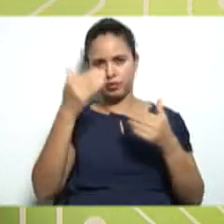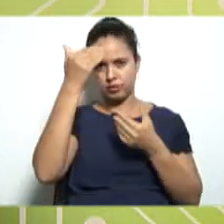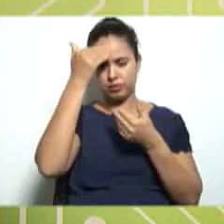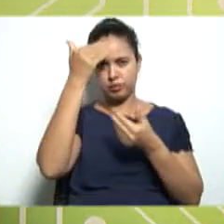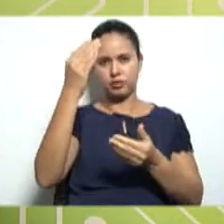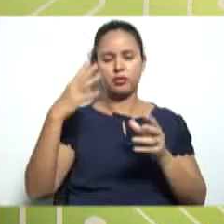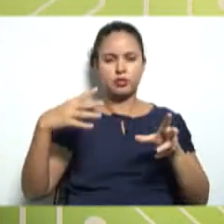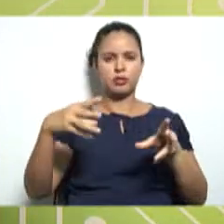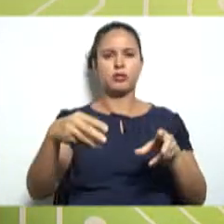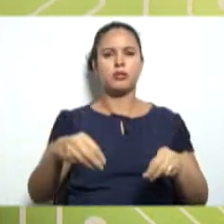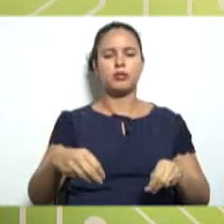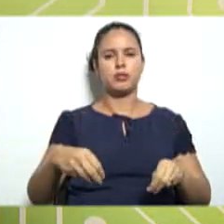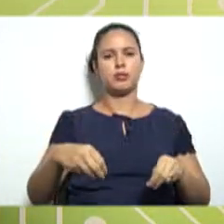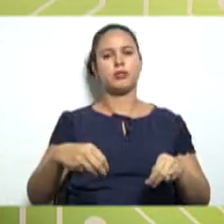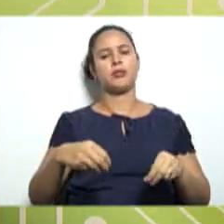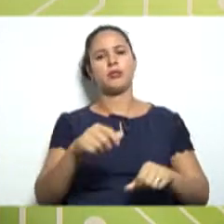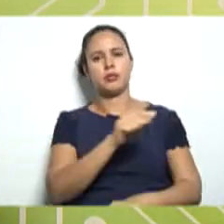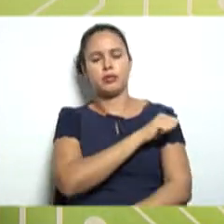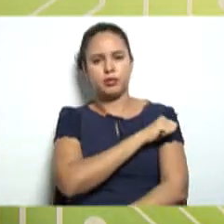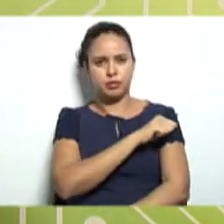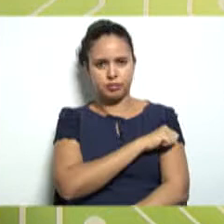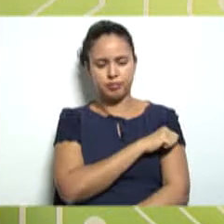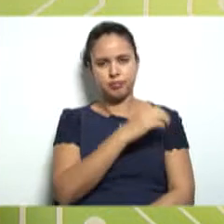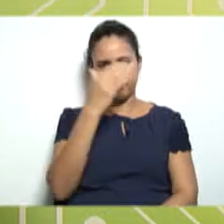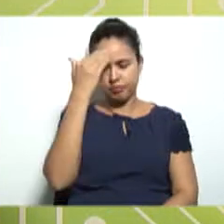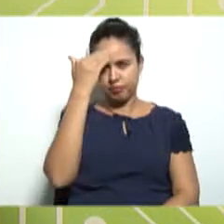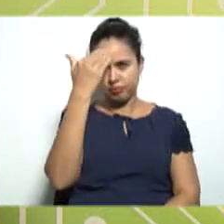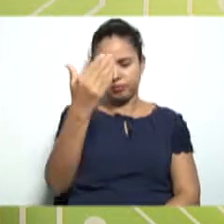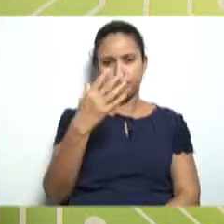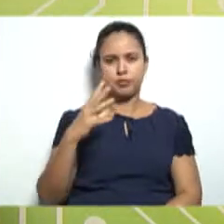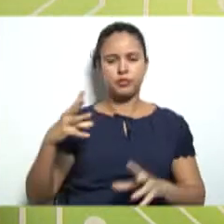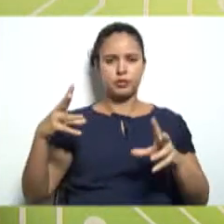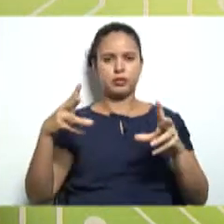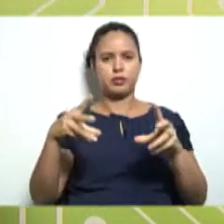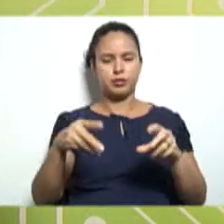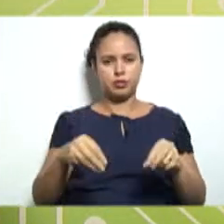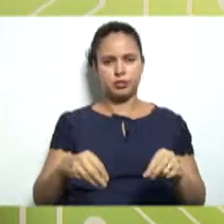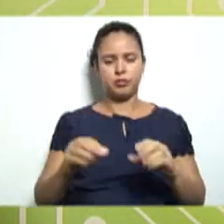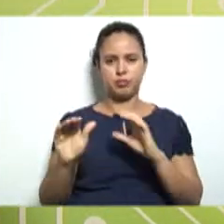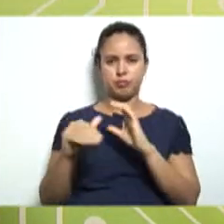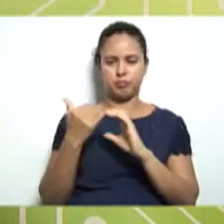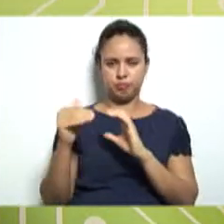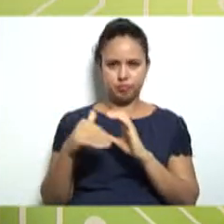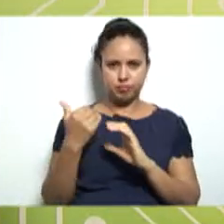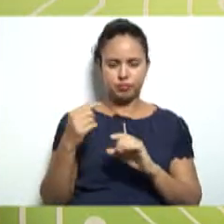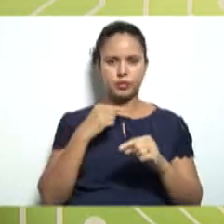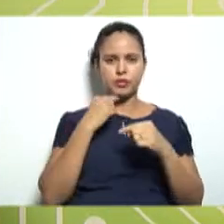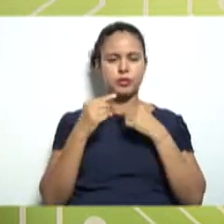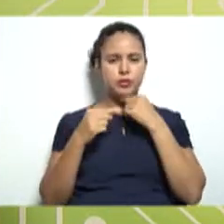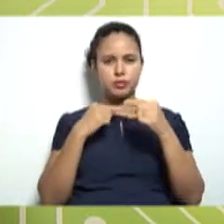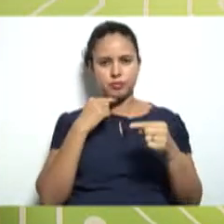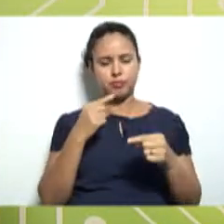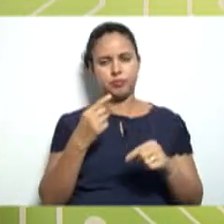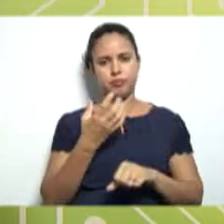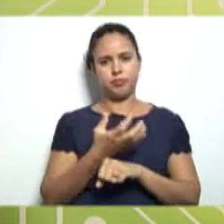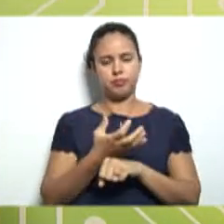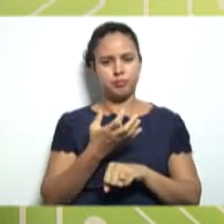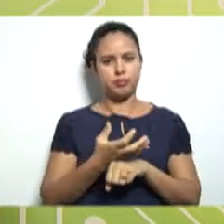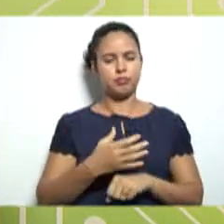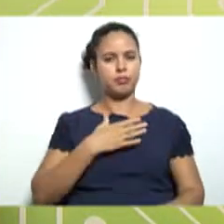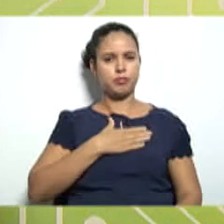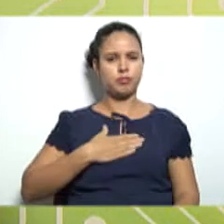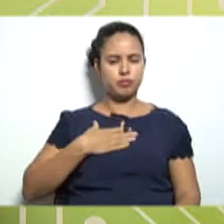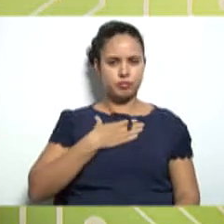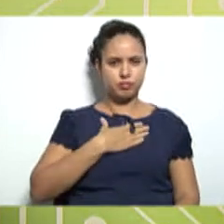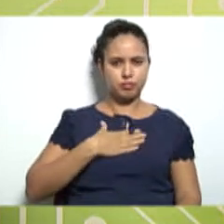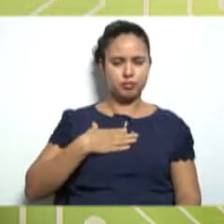um enorme prazer estar com vocês. Muito obrigada pela dedicação de vocês, muito obrigada pela participação. Essa foi uma disciplina muito gratificante, espero que